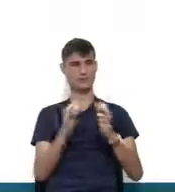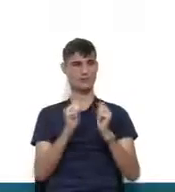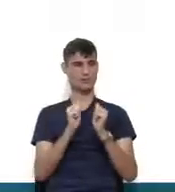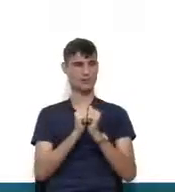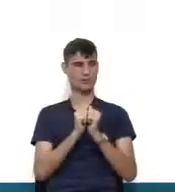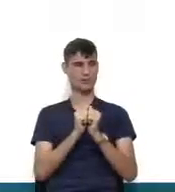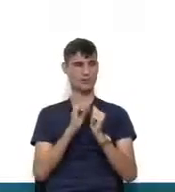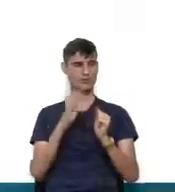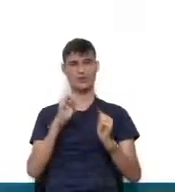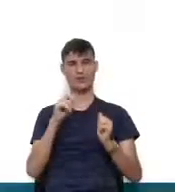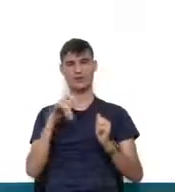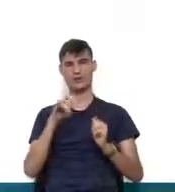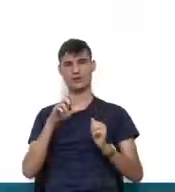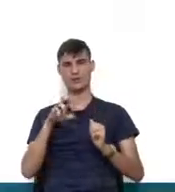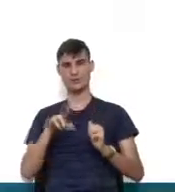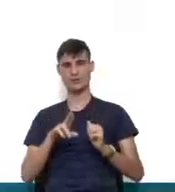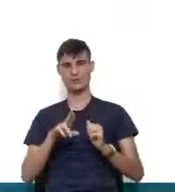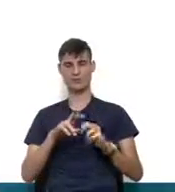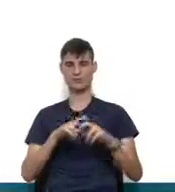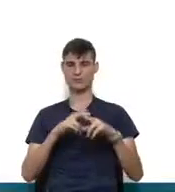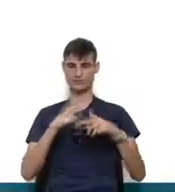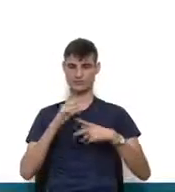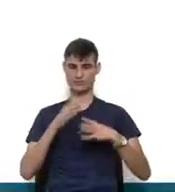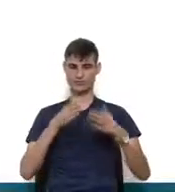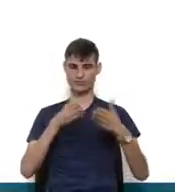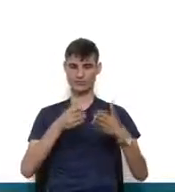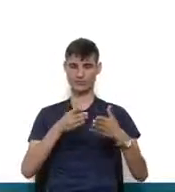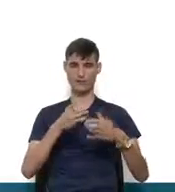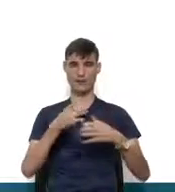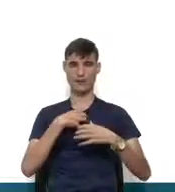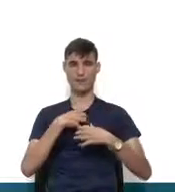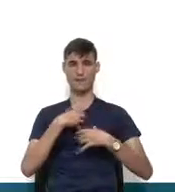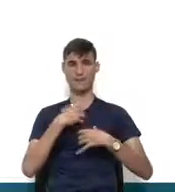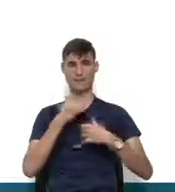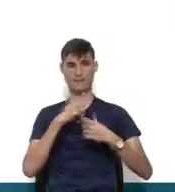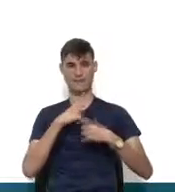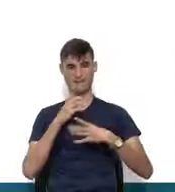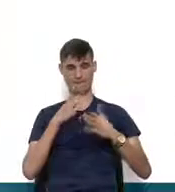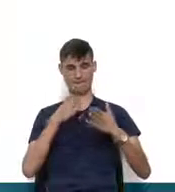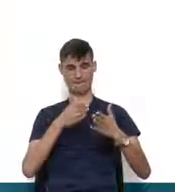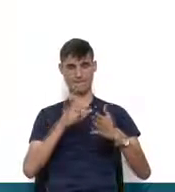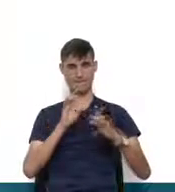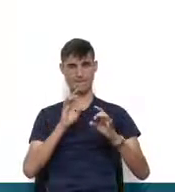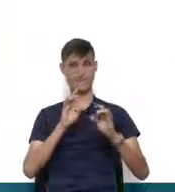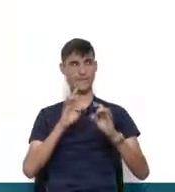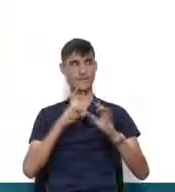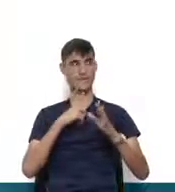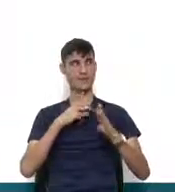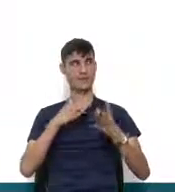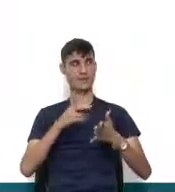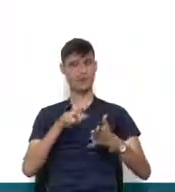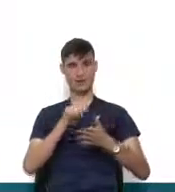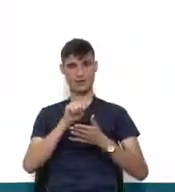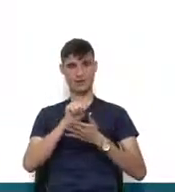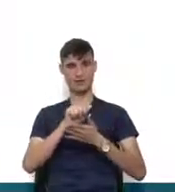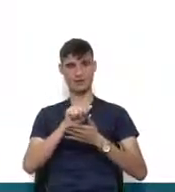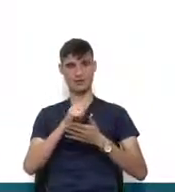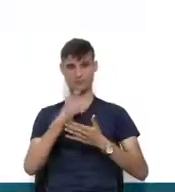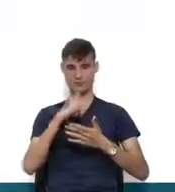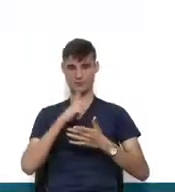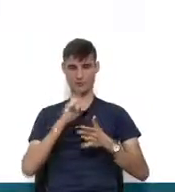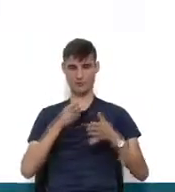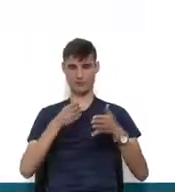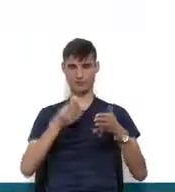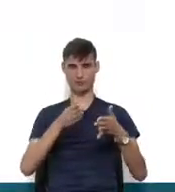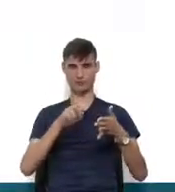à série de Taylor, né? Que é centrada... E se ela for centrada, aqui no caso ela está centrada em A, só que se ela